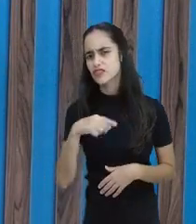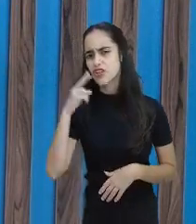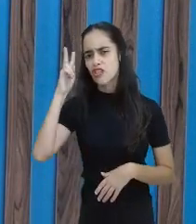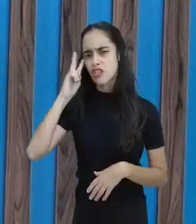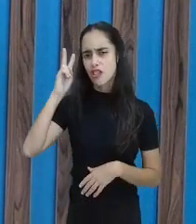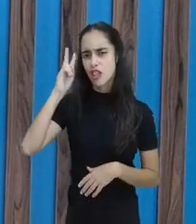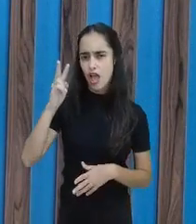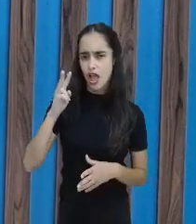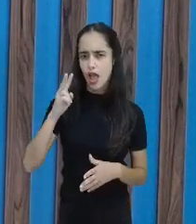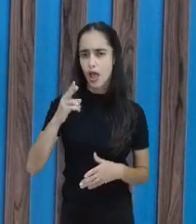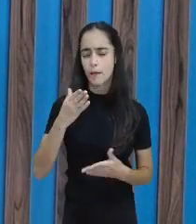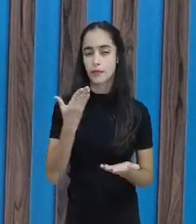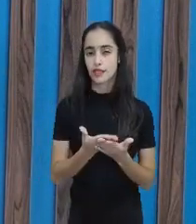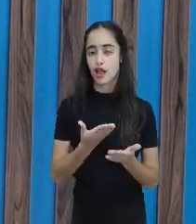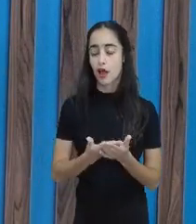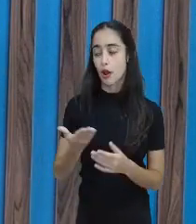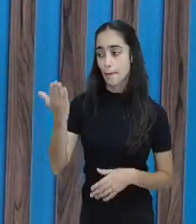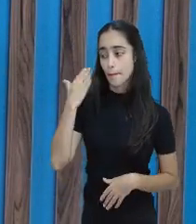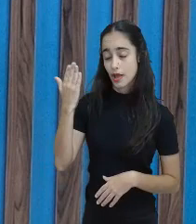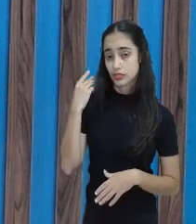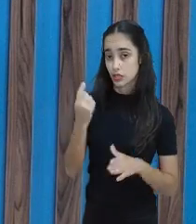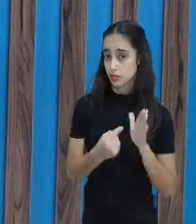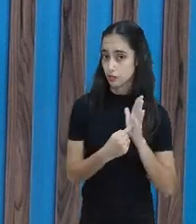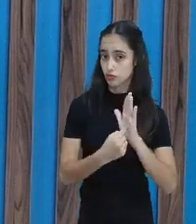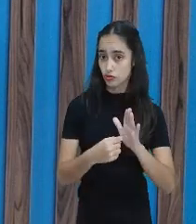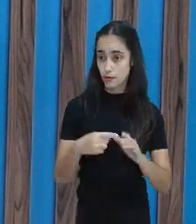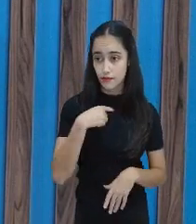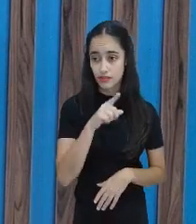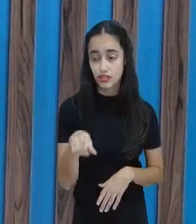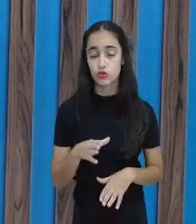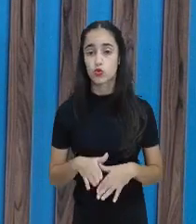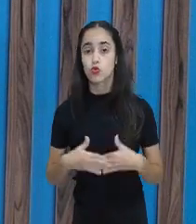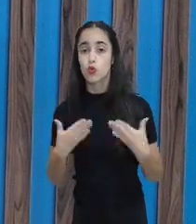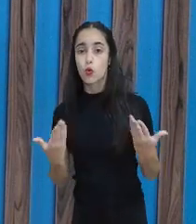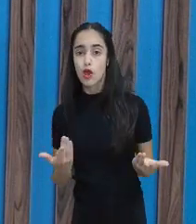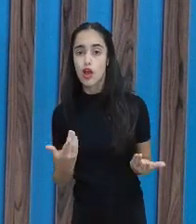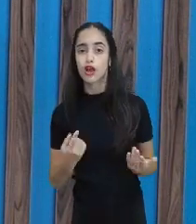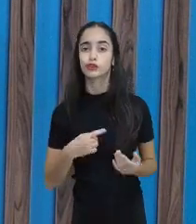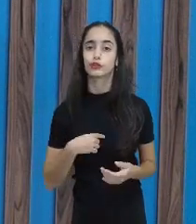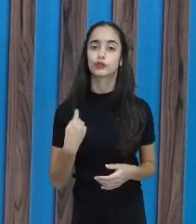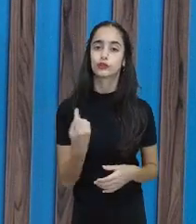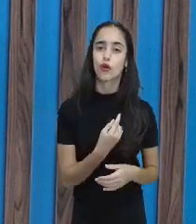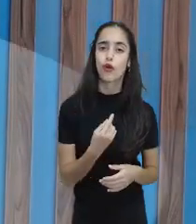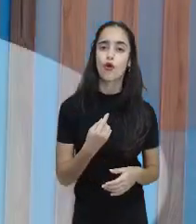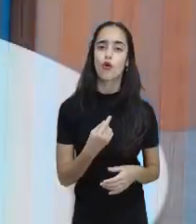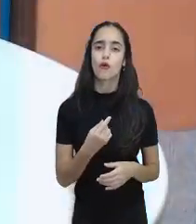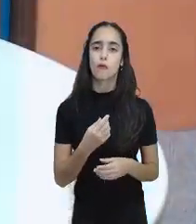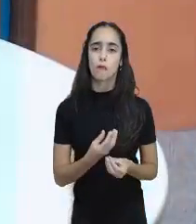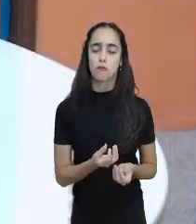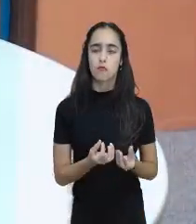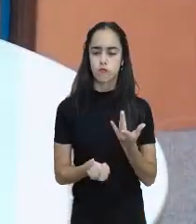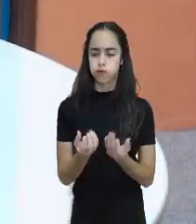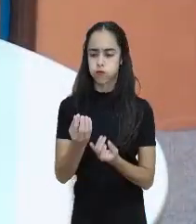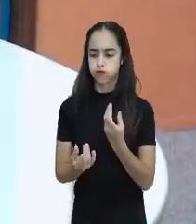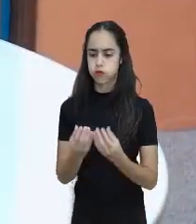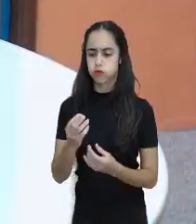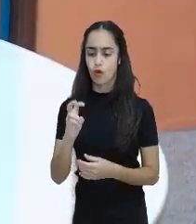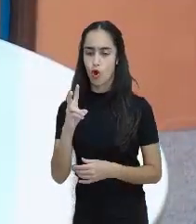passada. Eu mostrei para vocês que quando a gente cozinha o ovo, essa matéria, ela